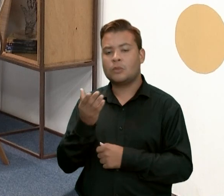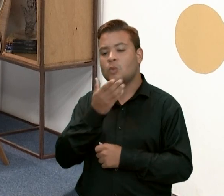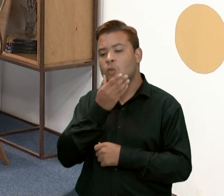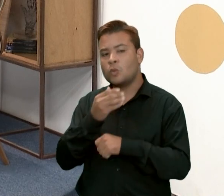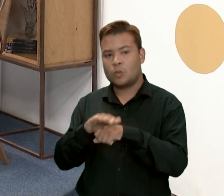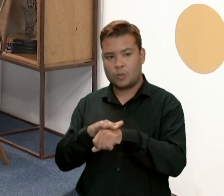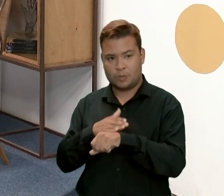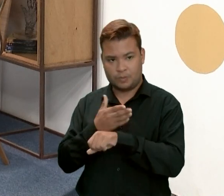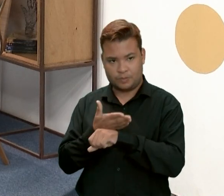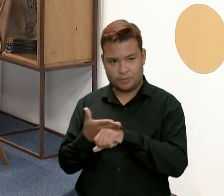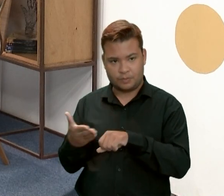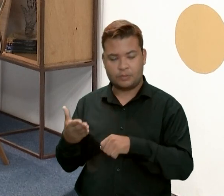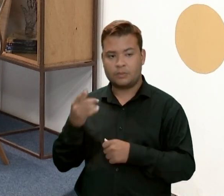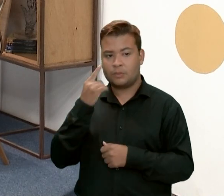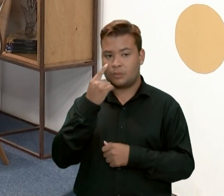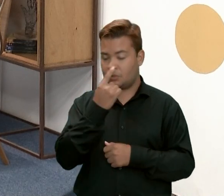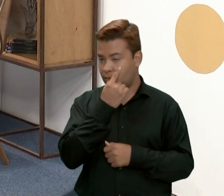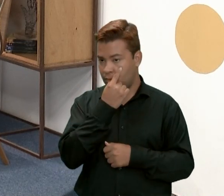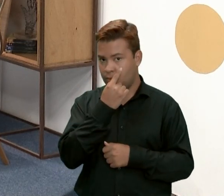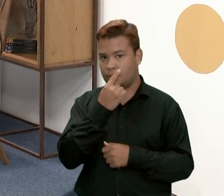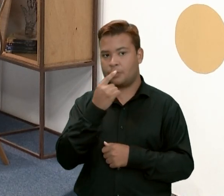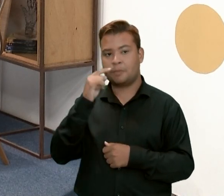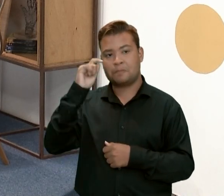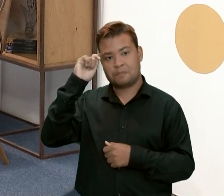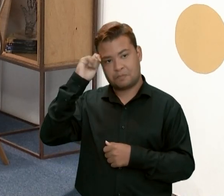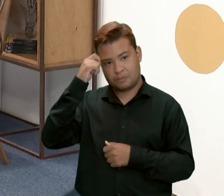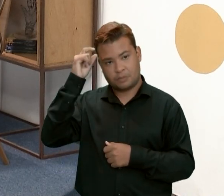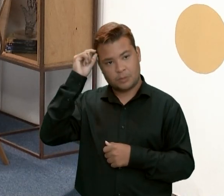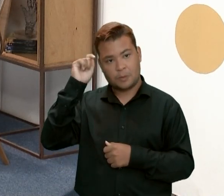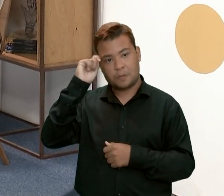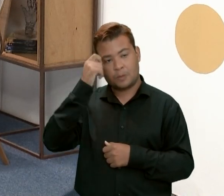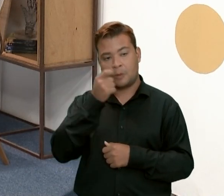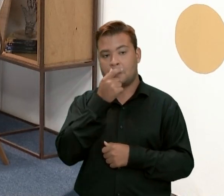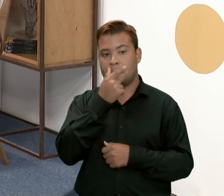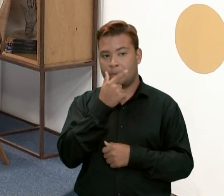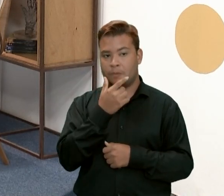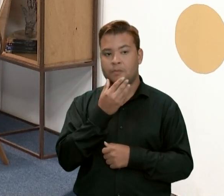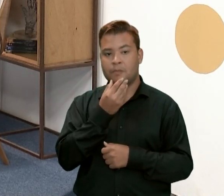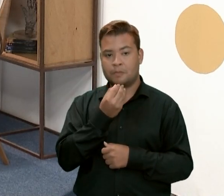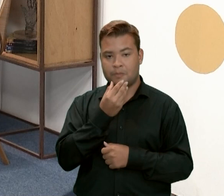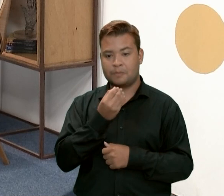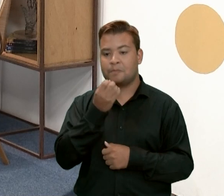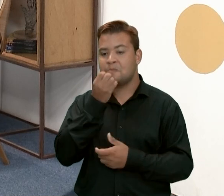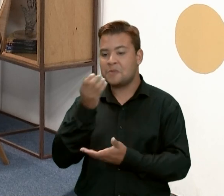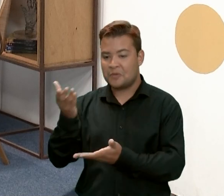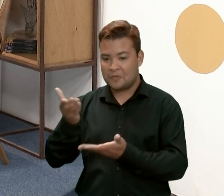tem cabelos e olhos pretos, usa bigode e cavanhaque. Seja bem-vindo, Fabrício.